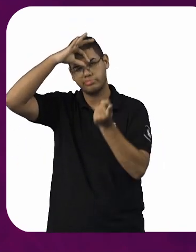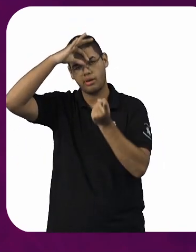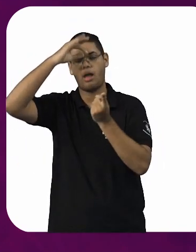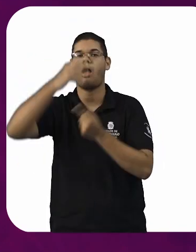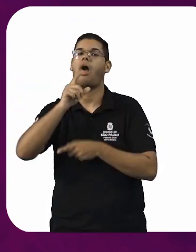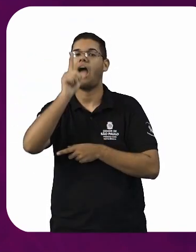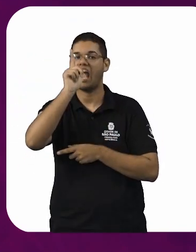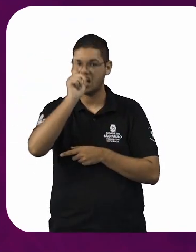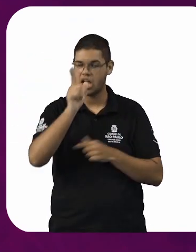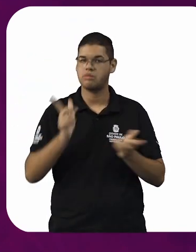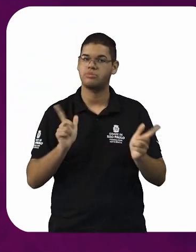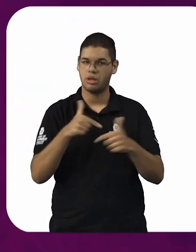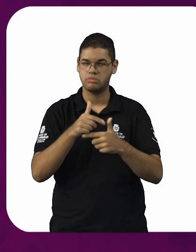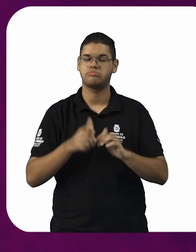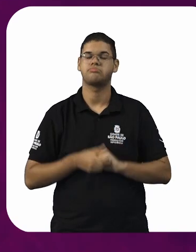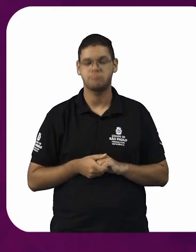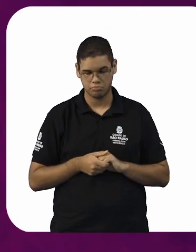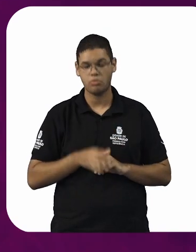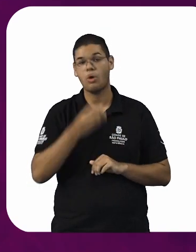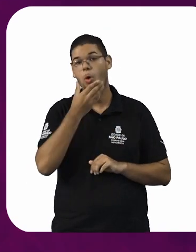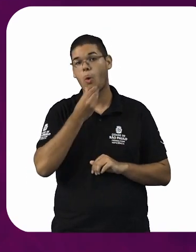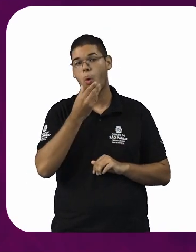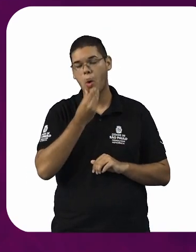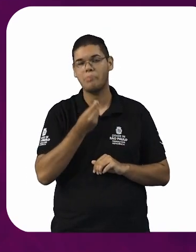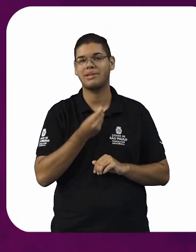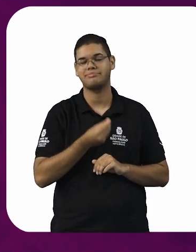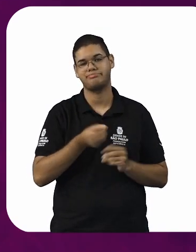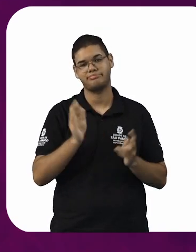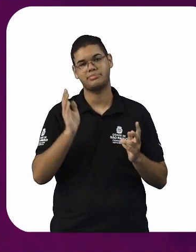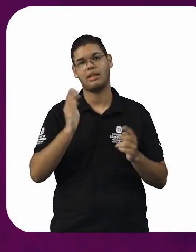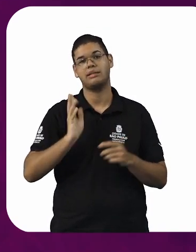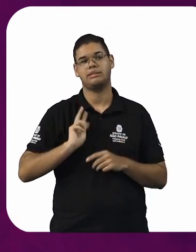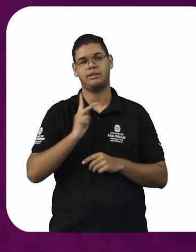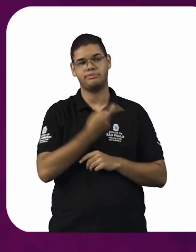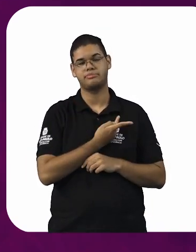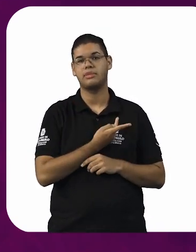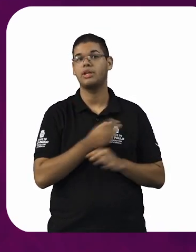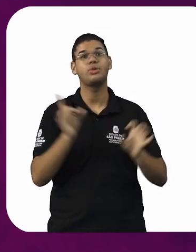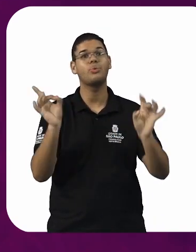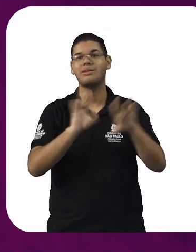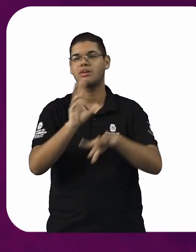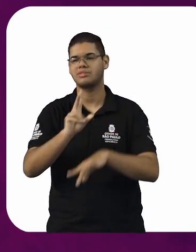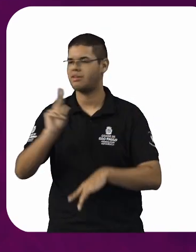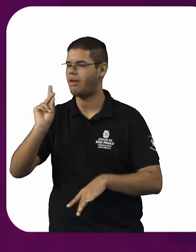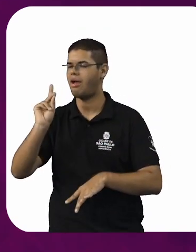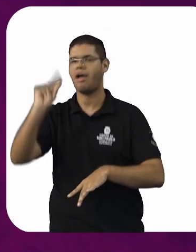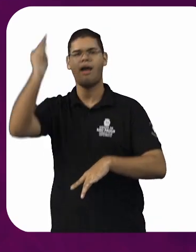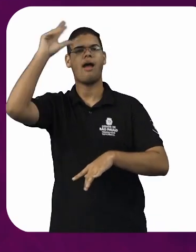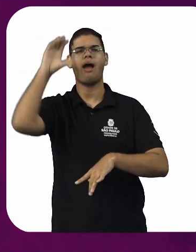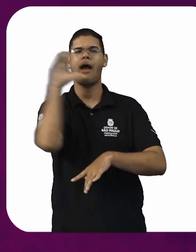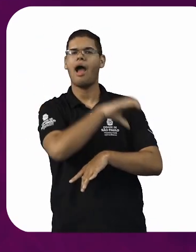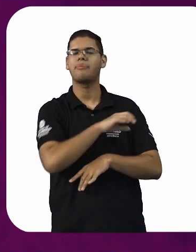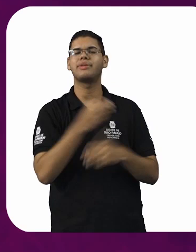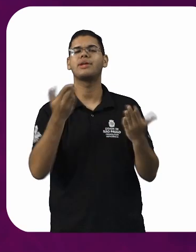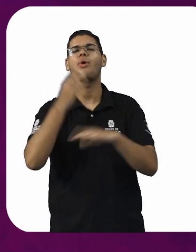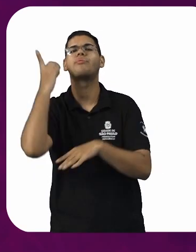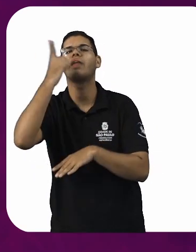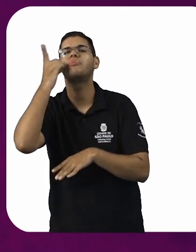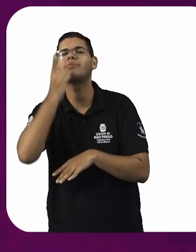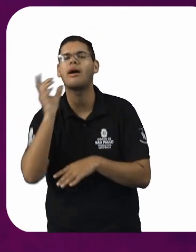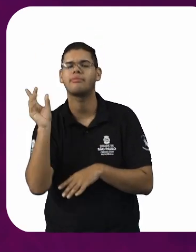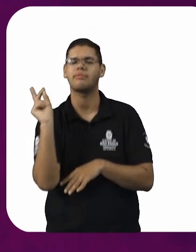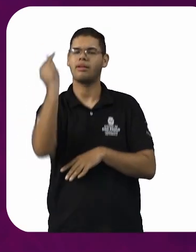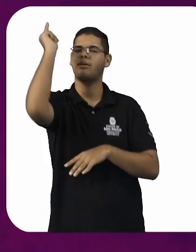homem trans. E não é algo que você faz por uma decisão assim, que nem um deputado que vai ser processado, foi processado por